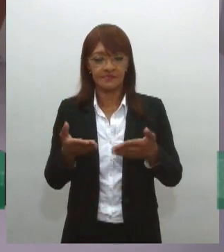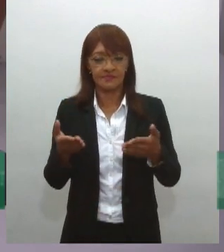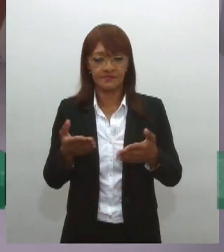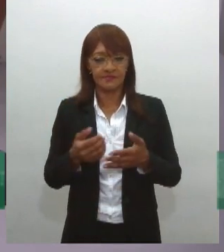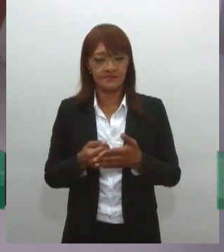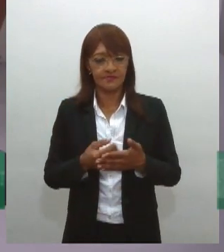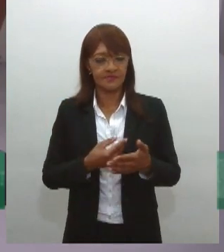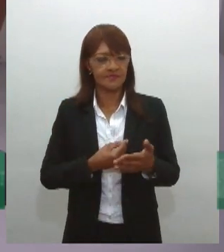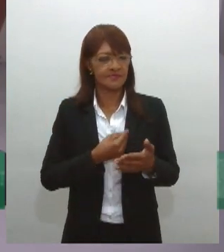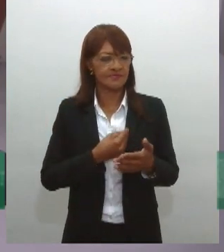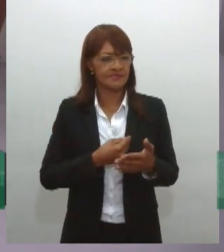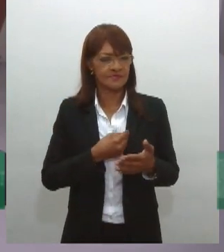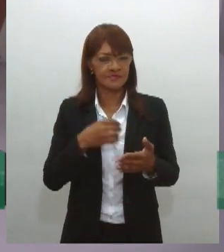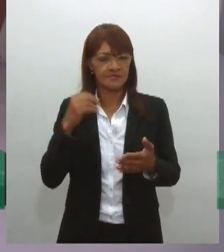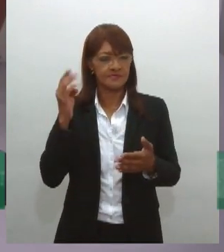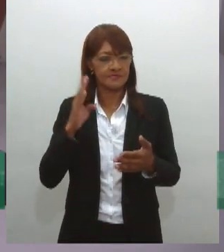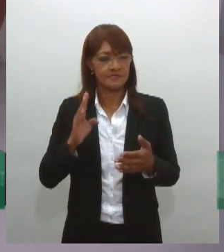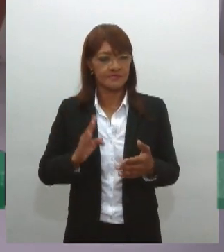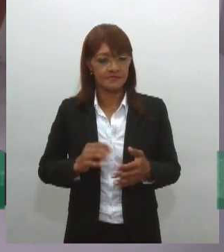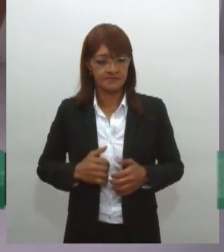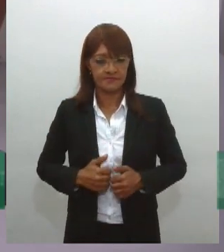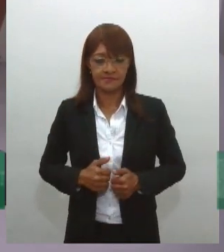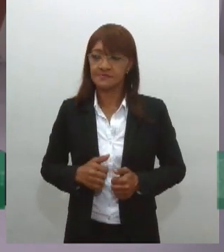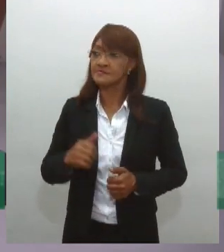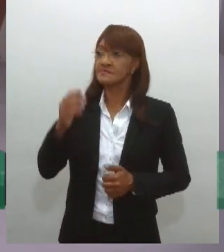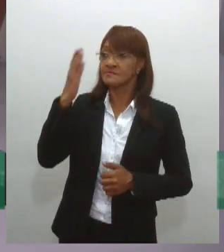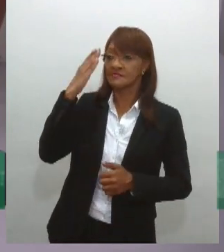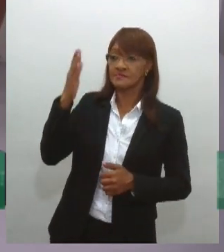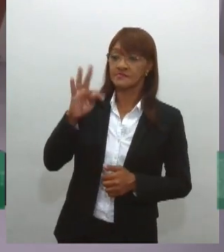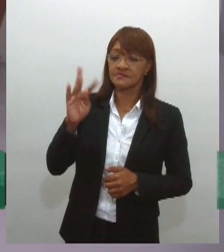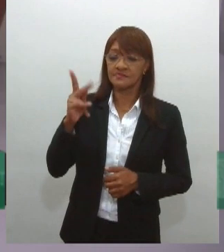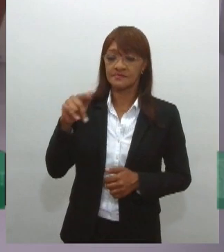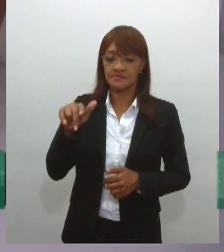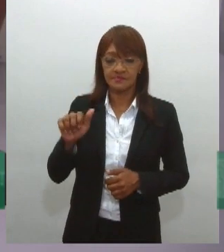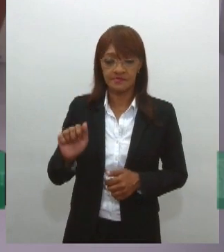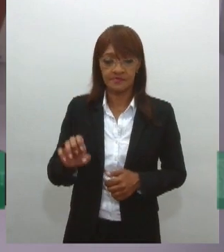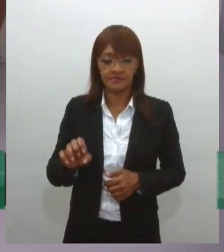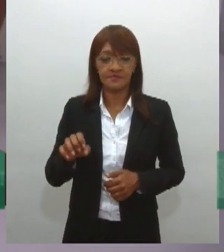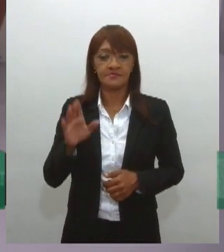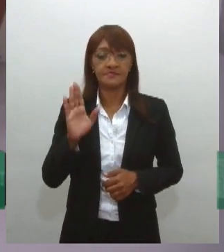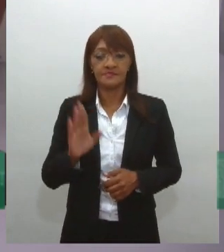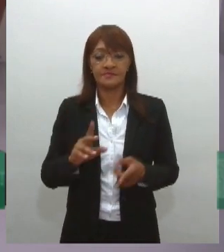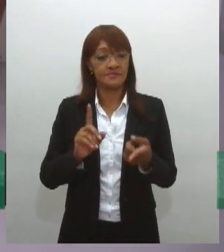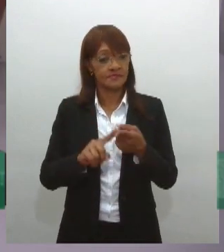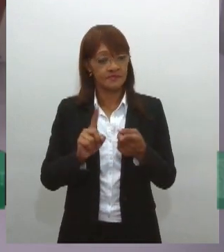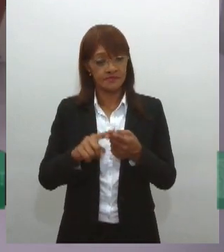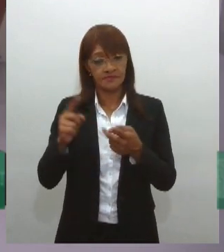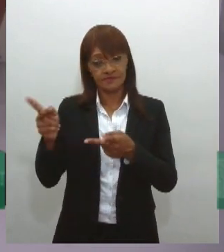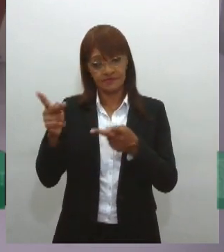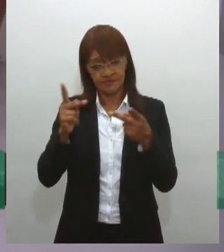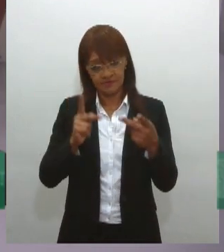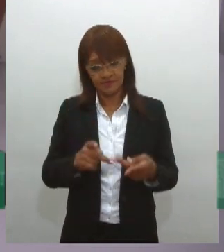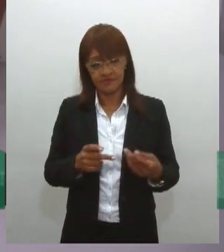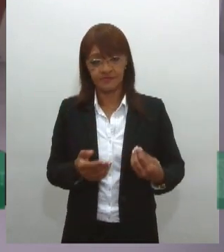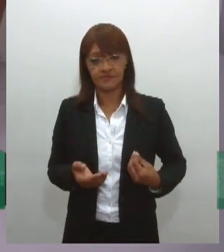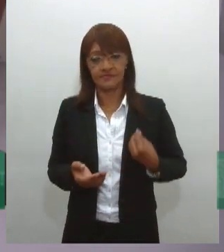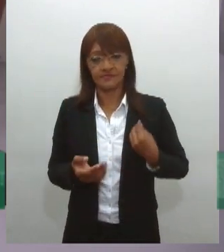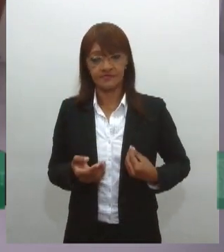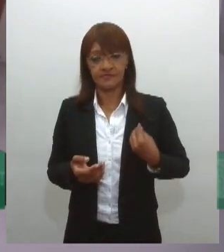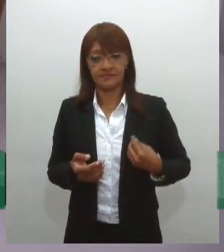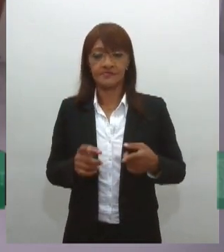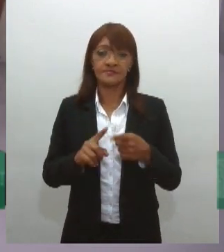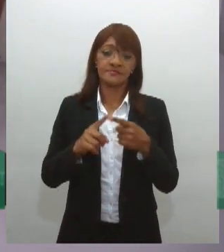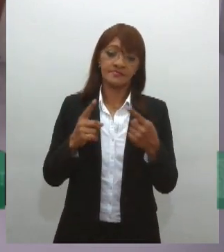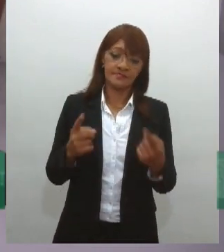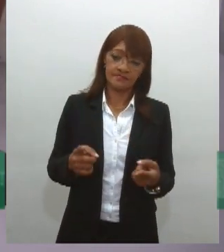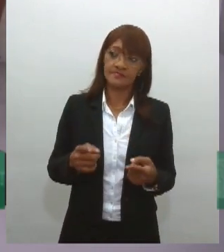Obrigada. Obrigada a você, Tiane, por estar aqui com a gente. A gente convidou o senador Humberto Costa para participar do programa, mas como você bem